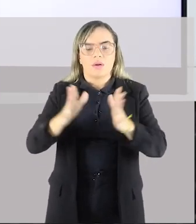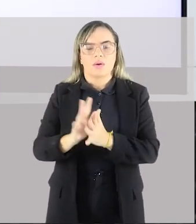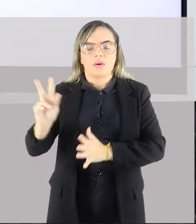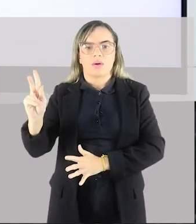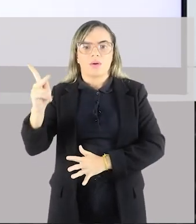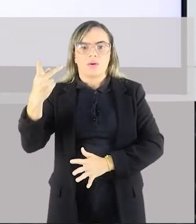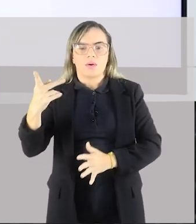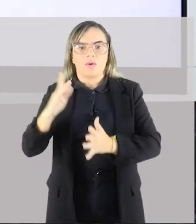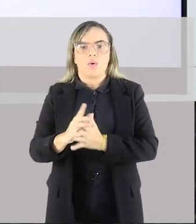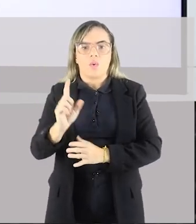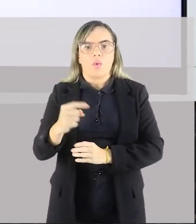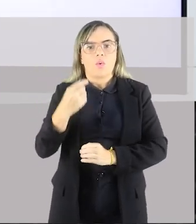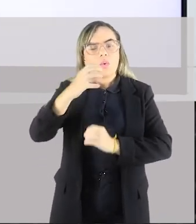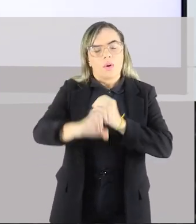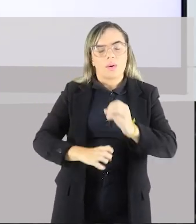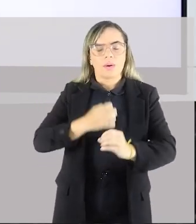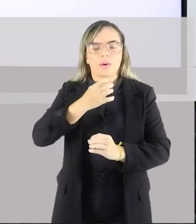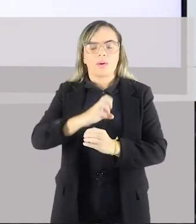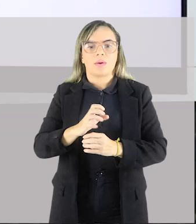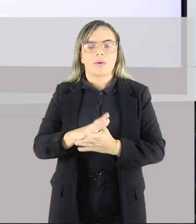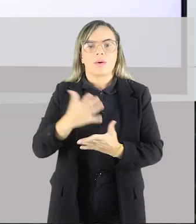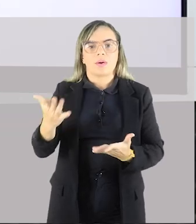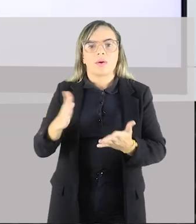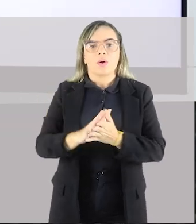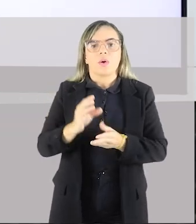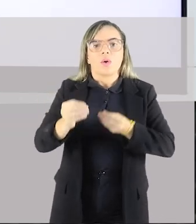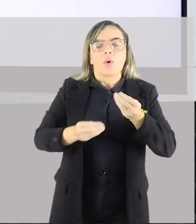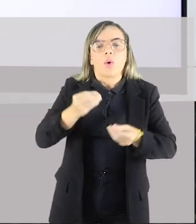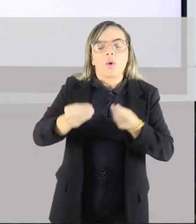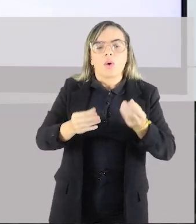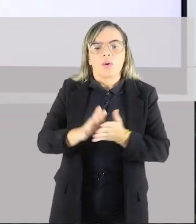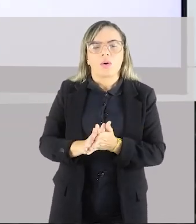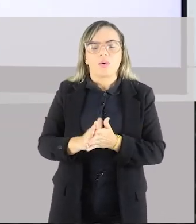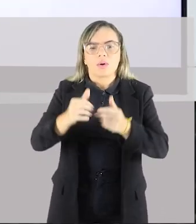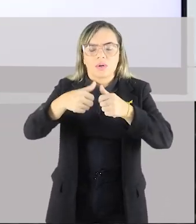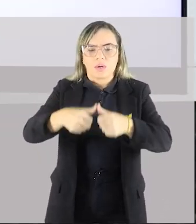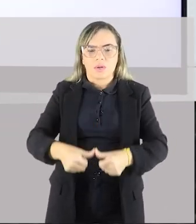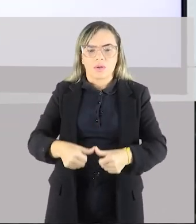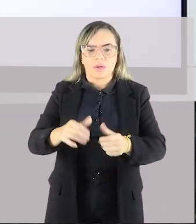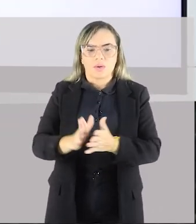pode liberar um elétron. E esses componentes vão ficar por ali? Não.